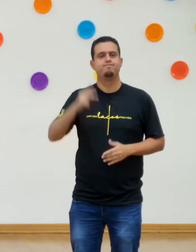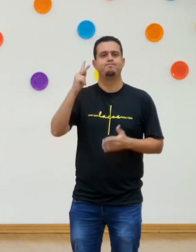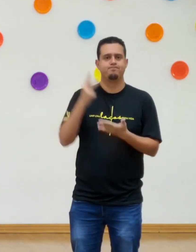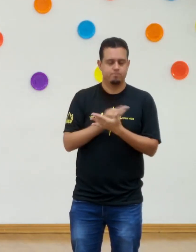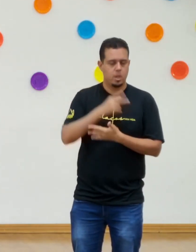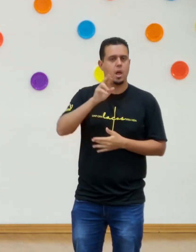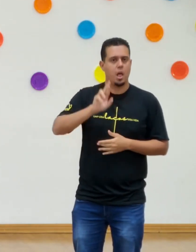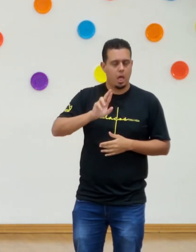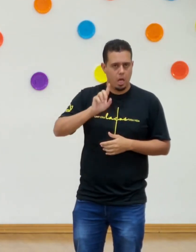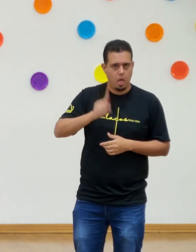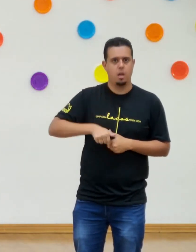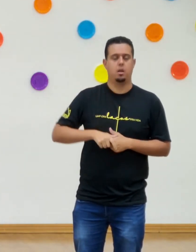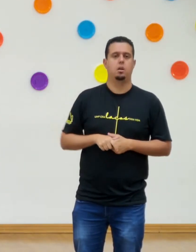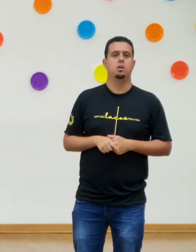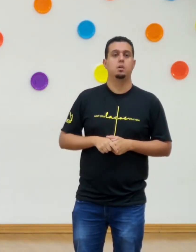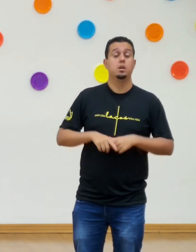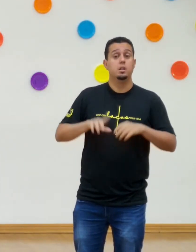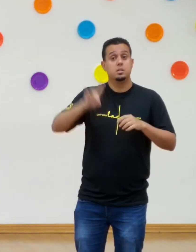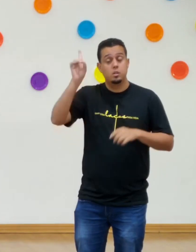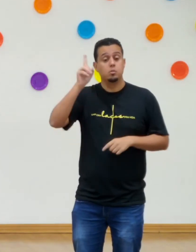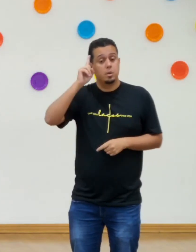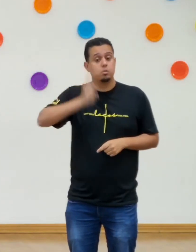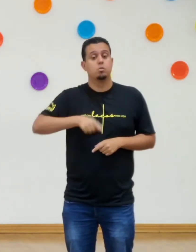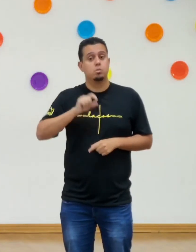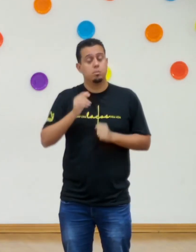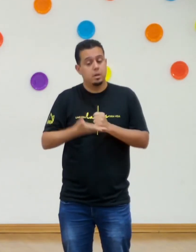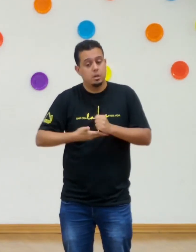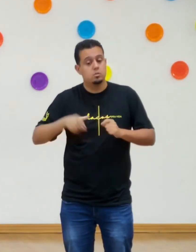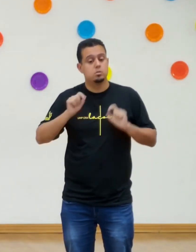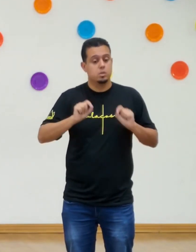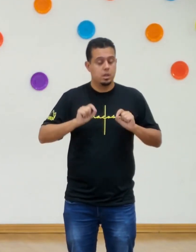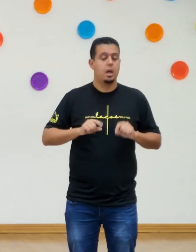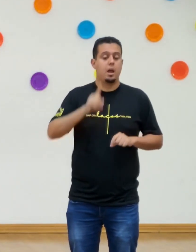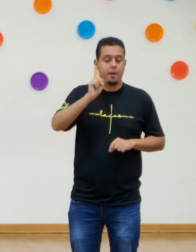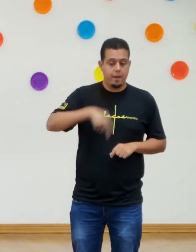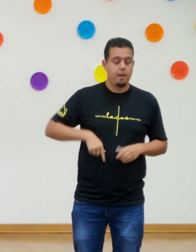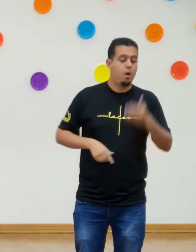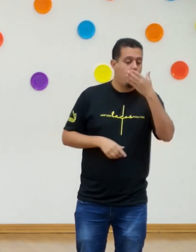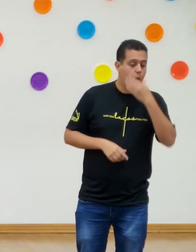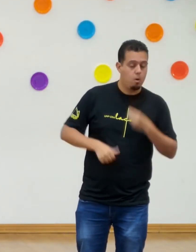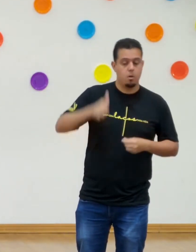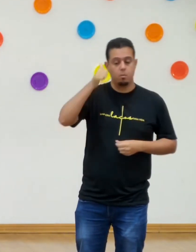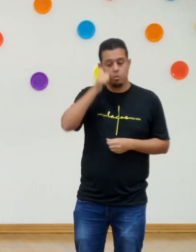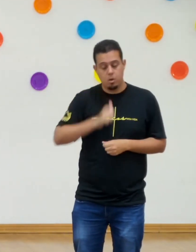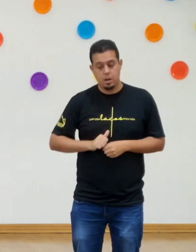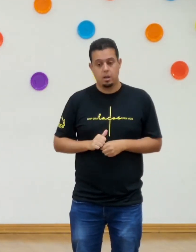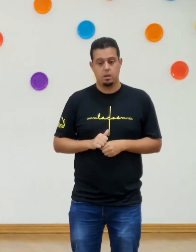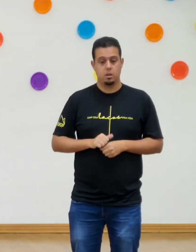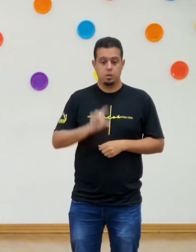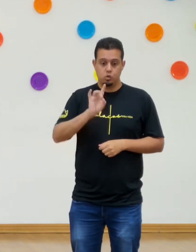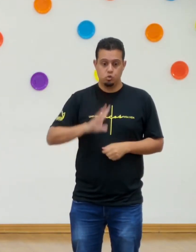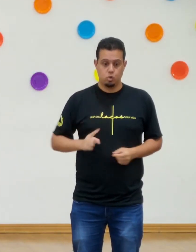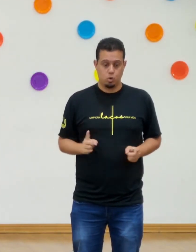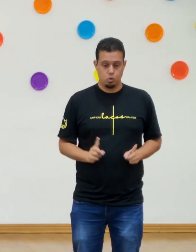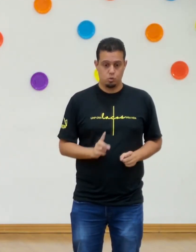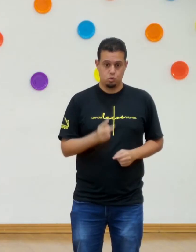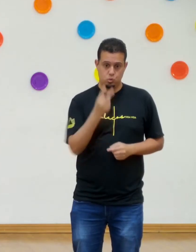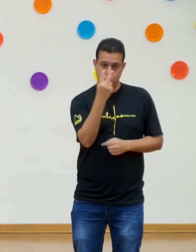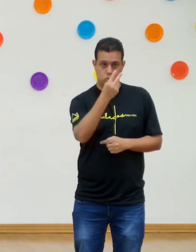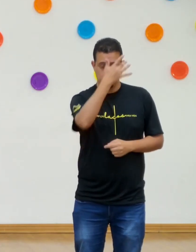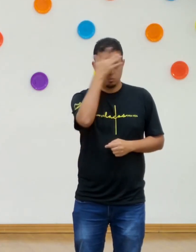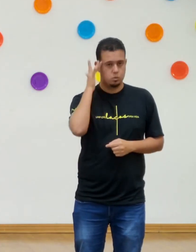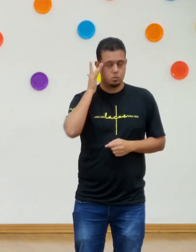monogâmico e heterossexual. Ponto final. Está na criação. Poligamia é uma distorção disso. Aliás, começa lá com